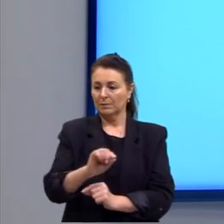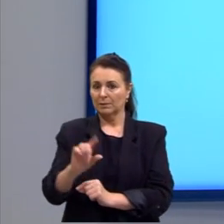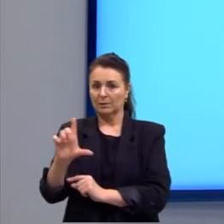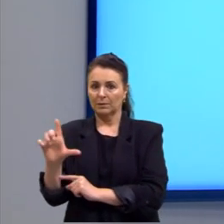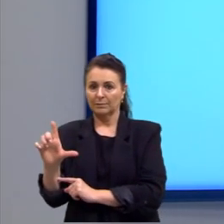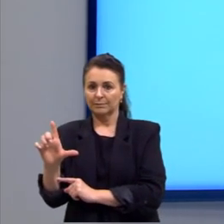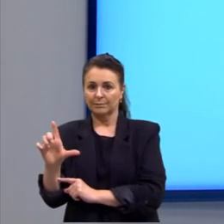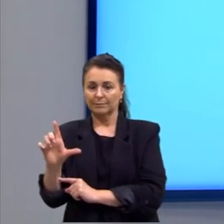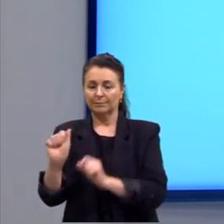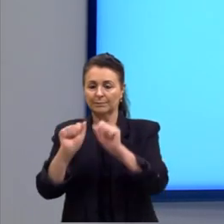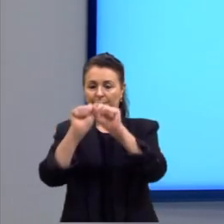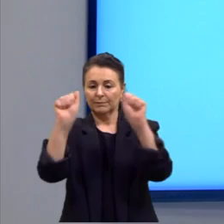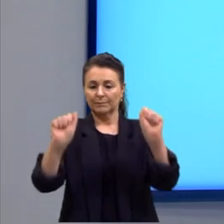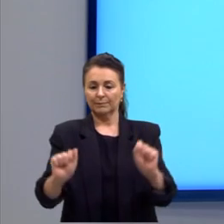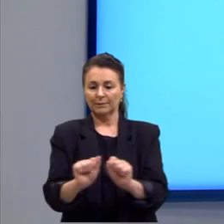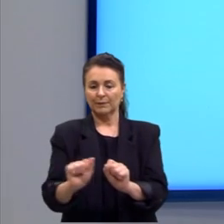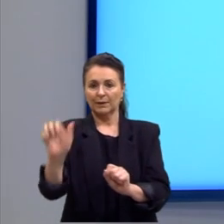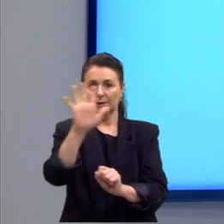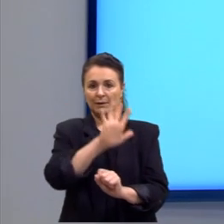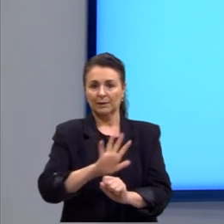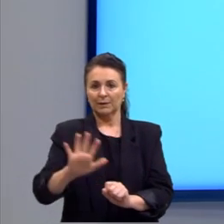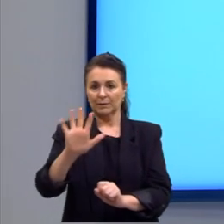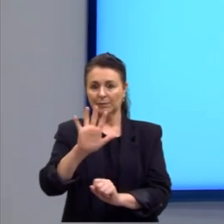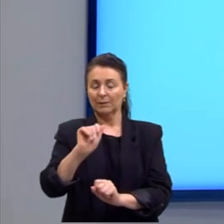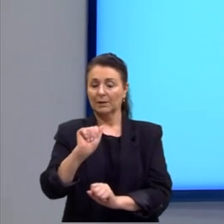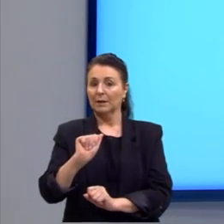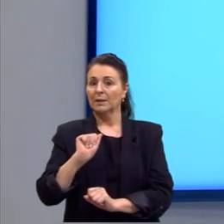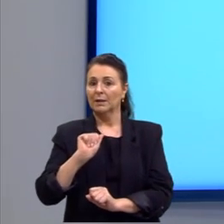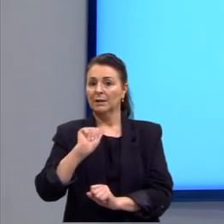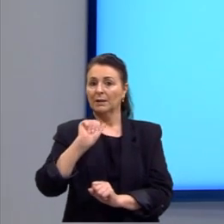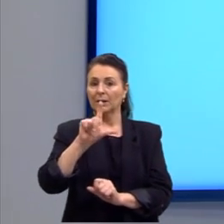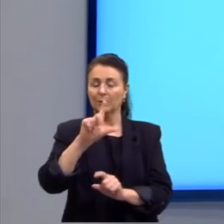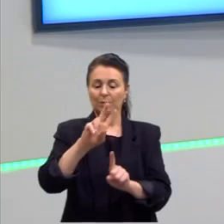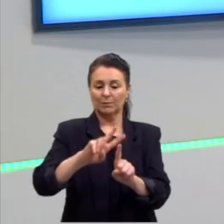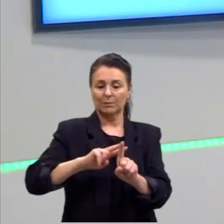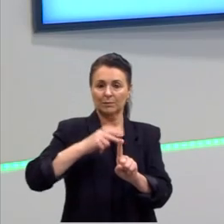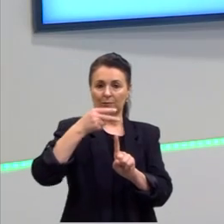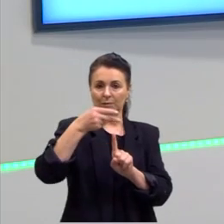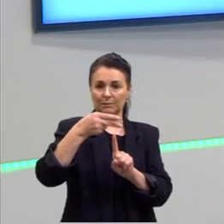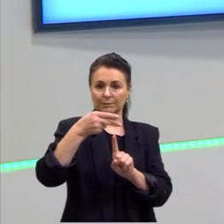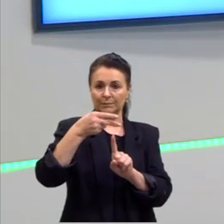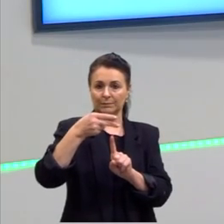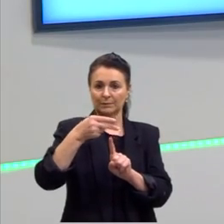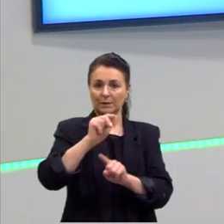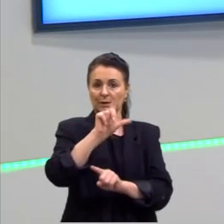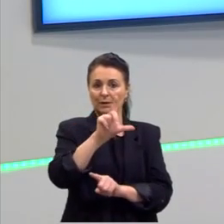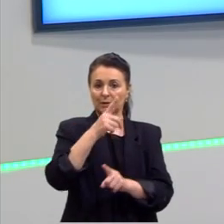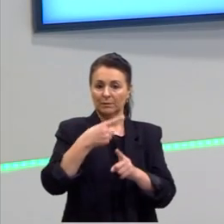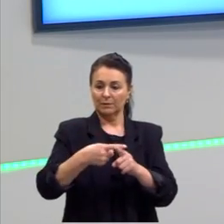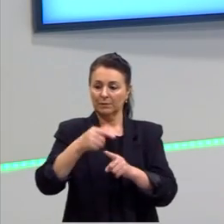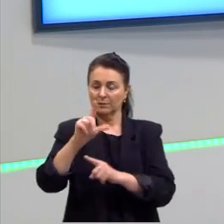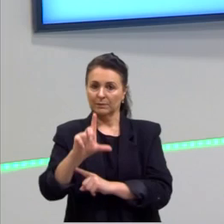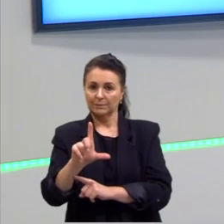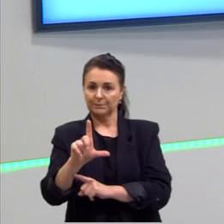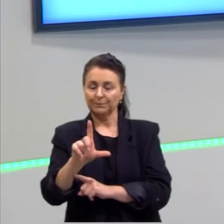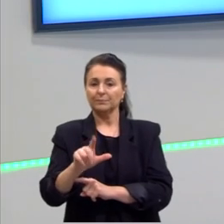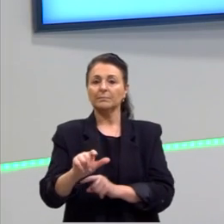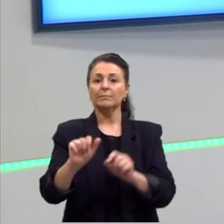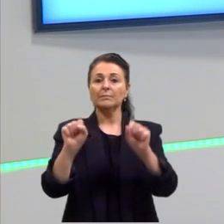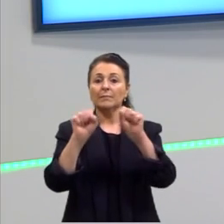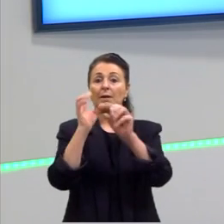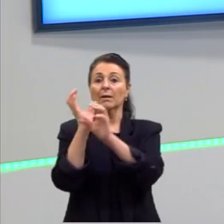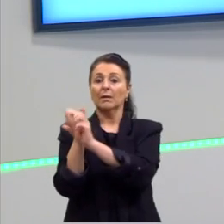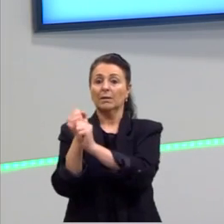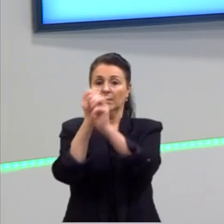portanto área é lado ao quadrado ou lado vezes lado perímetro é a soma das